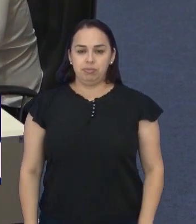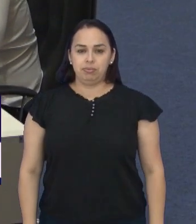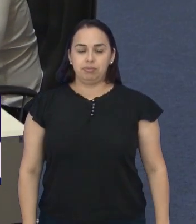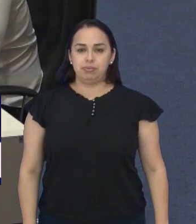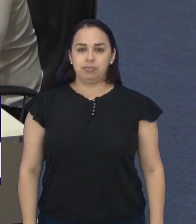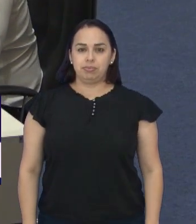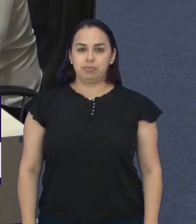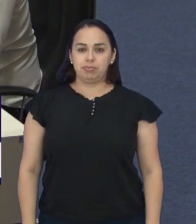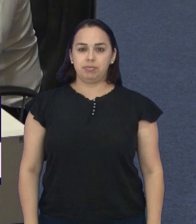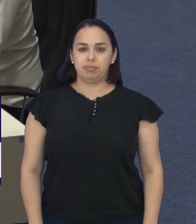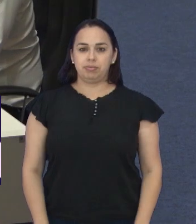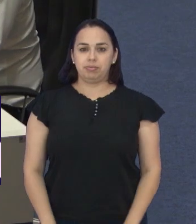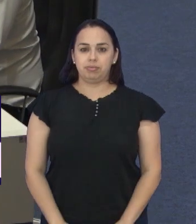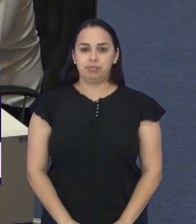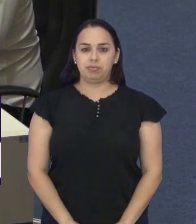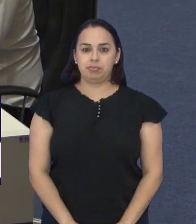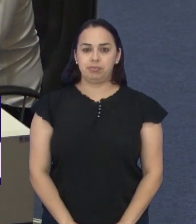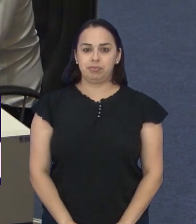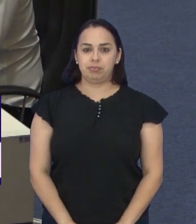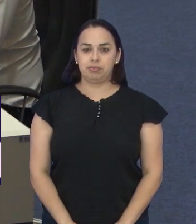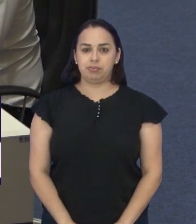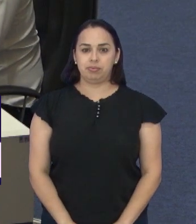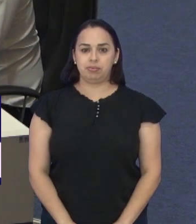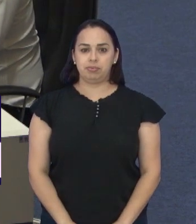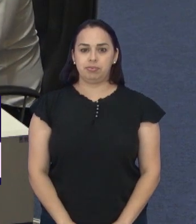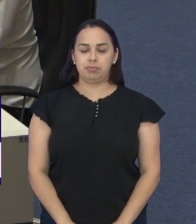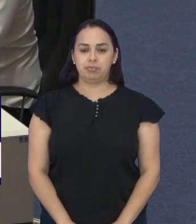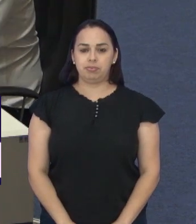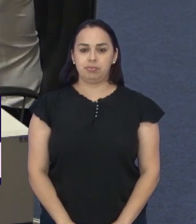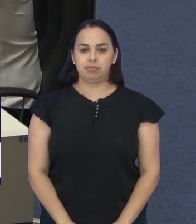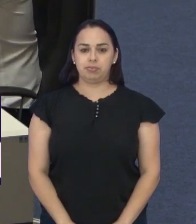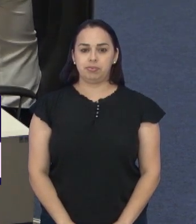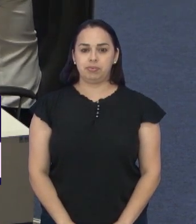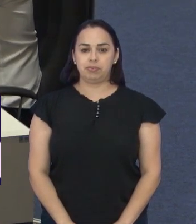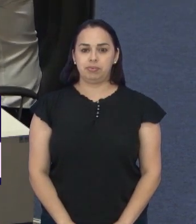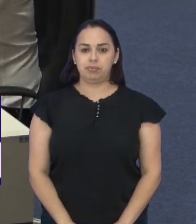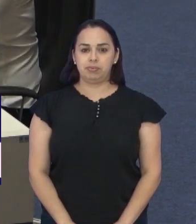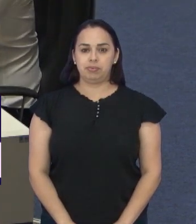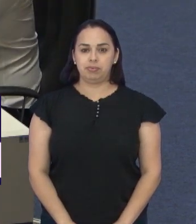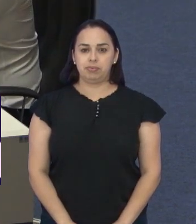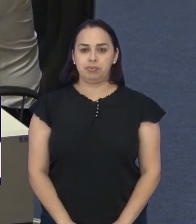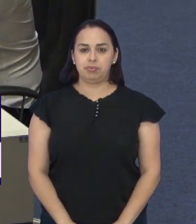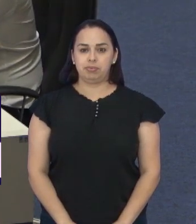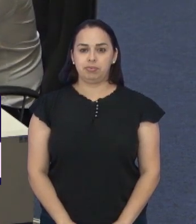Esse aqui, né? Não, não é. Não, esse aqui não. Eu não pedi nada.